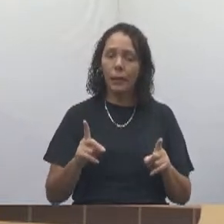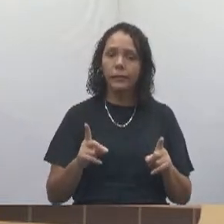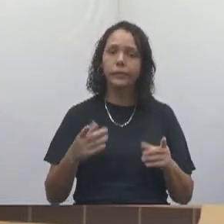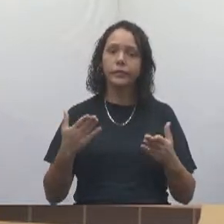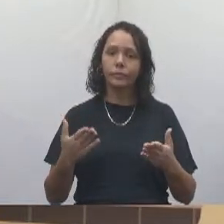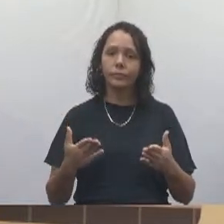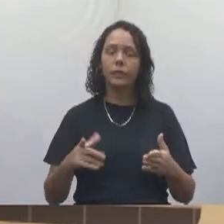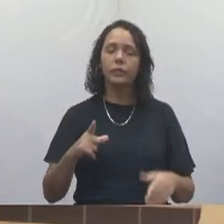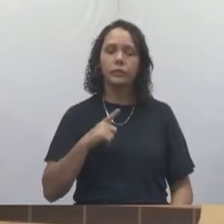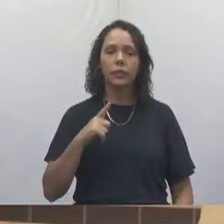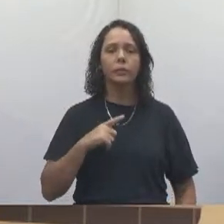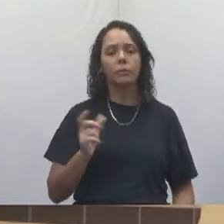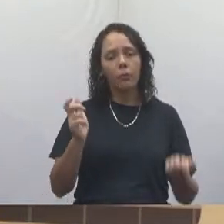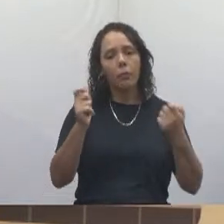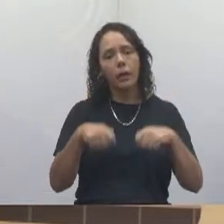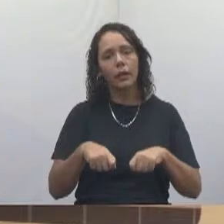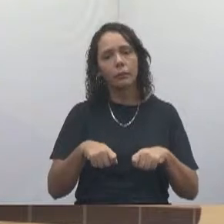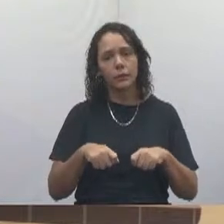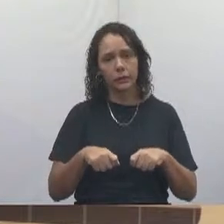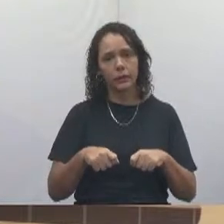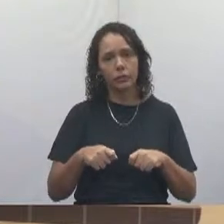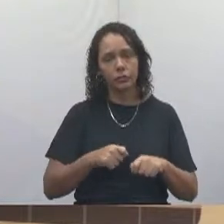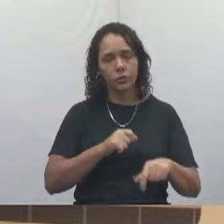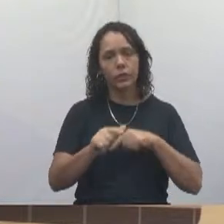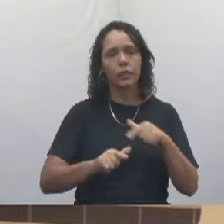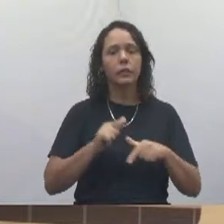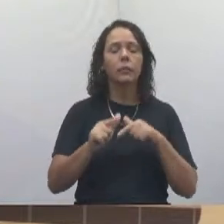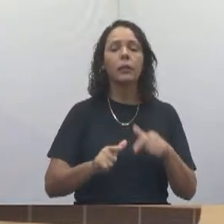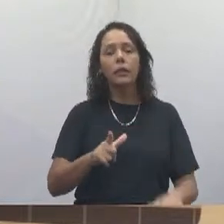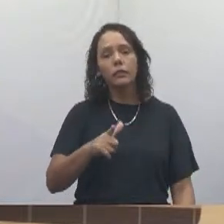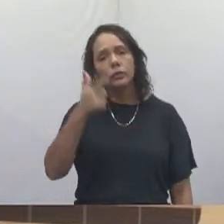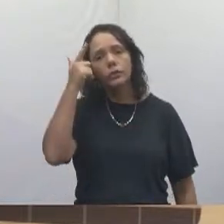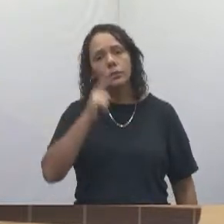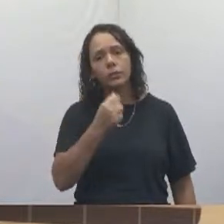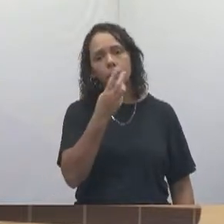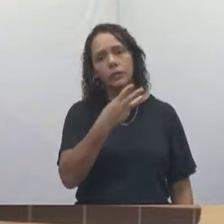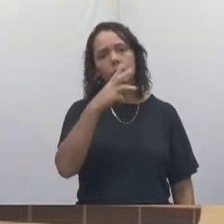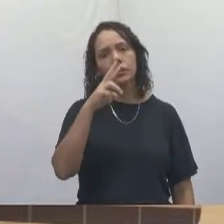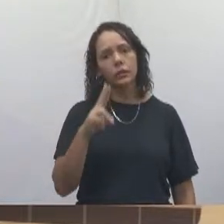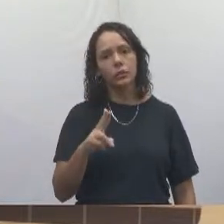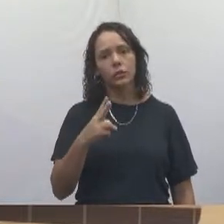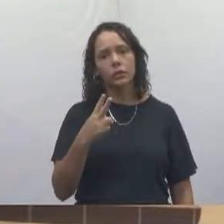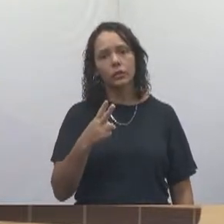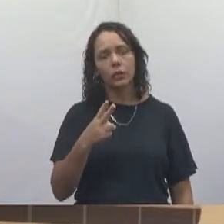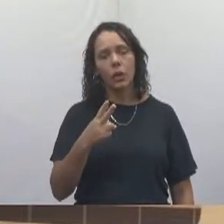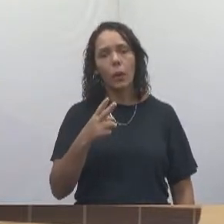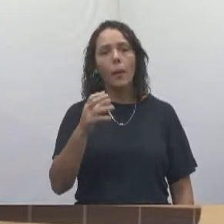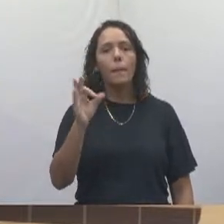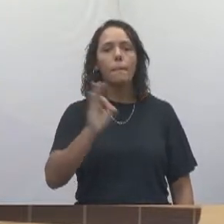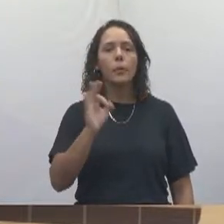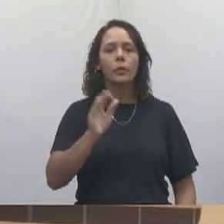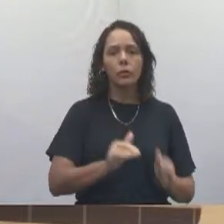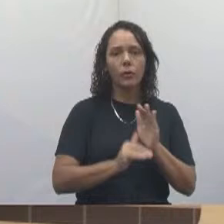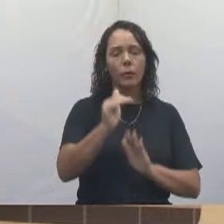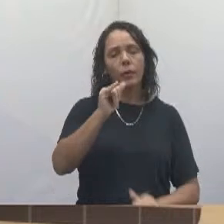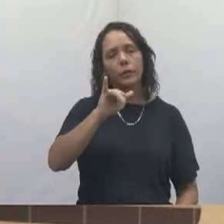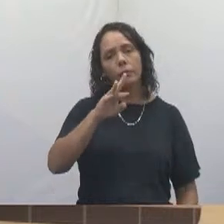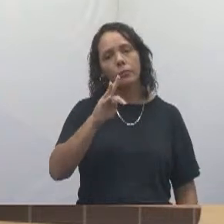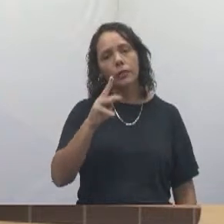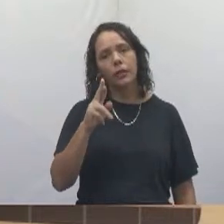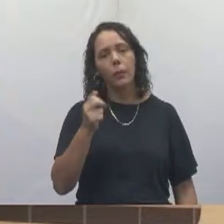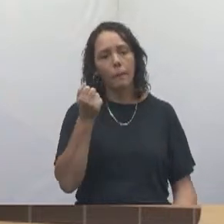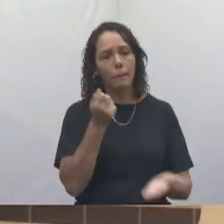eficiência administrativa, nós atingimos 32% de aumento do IPTU pago, quando a inflação foi de